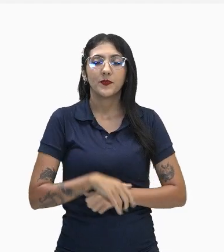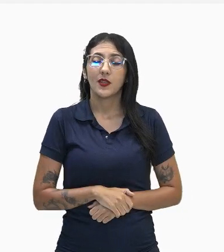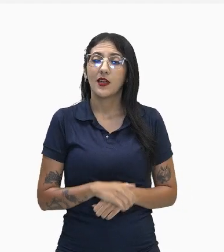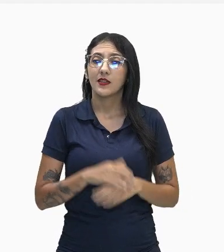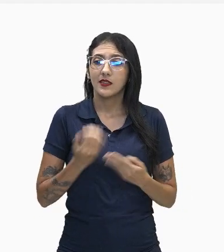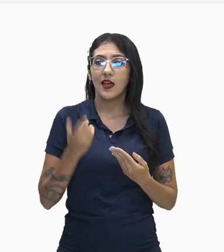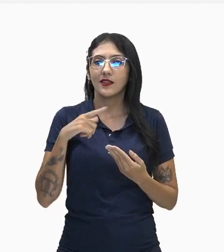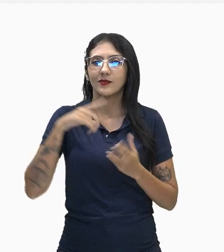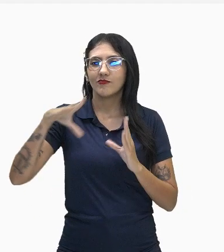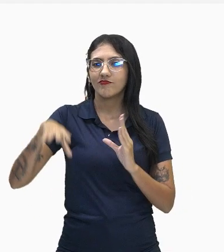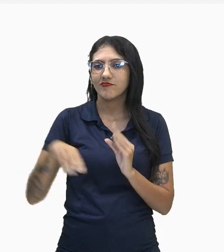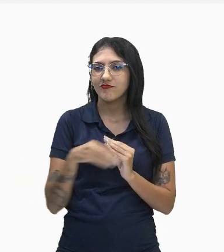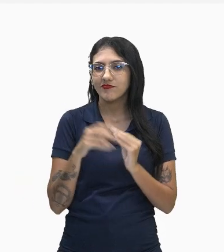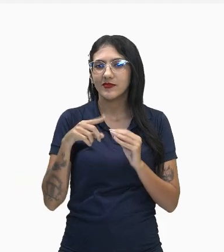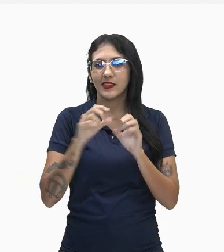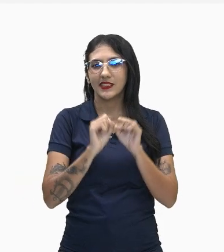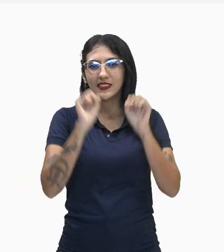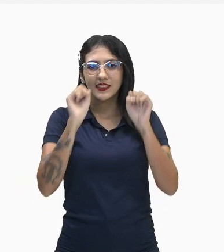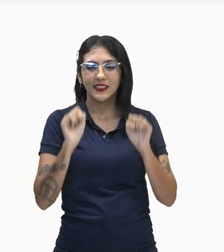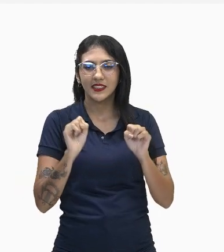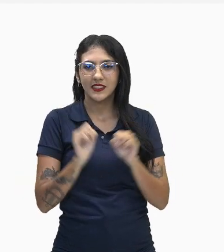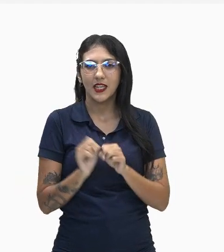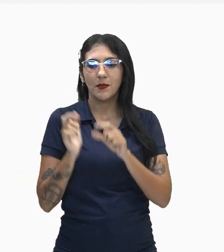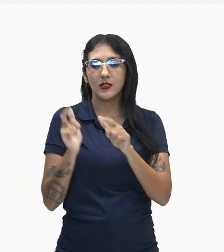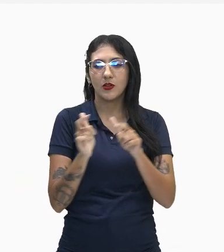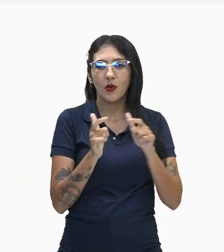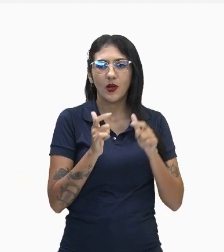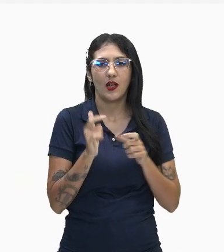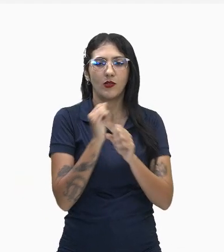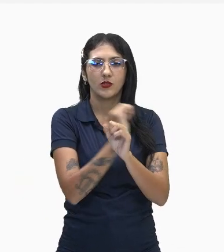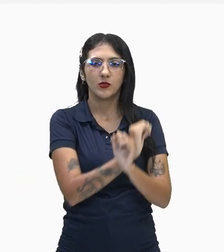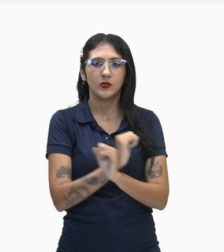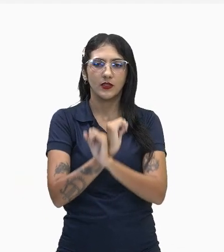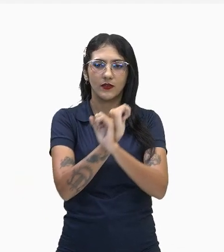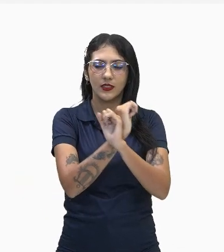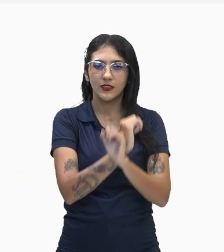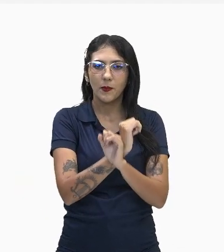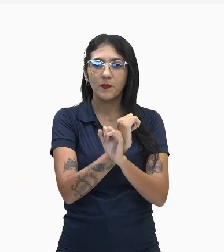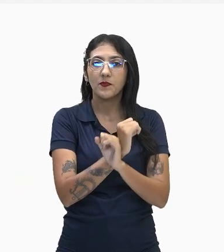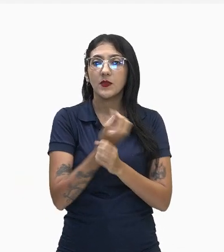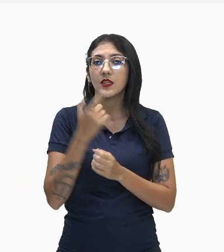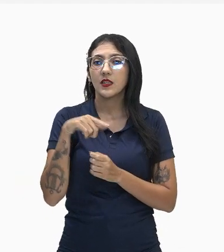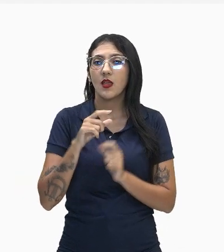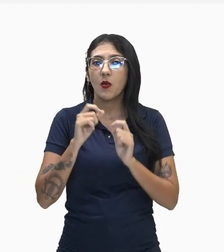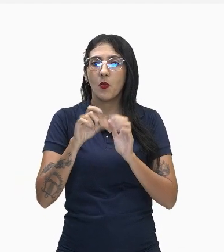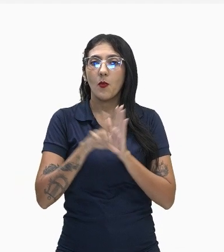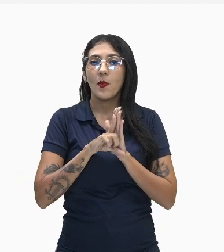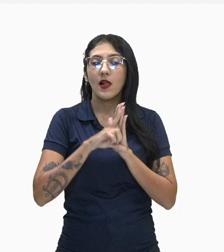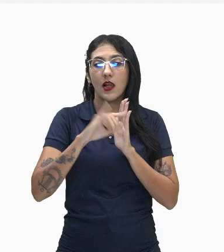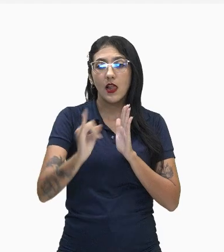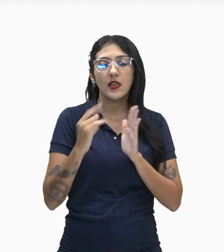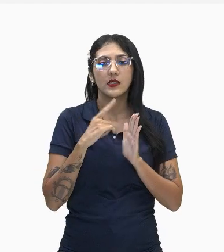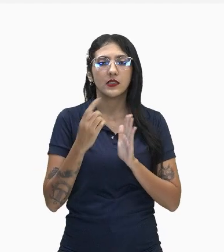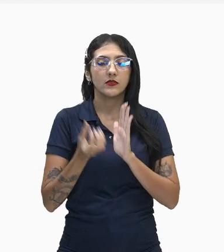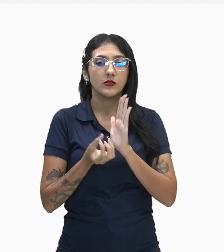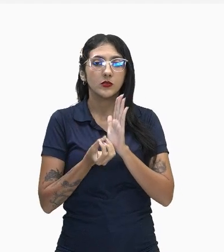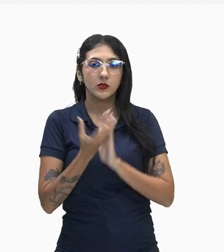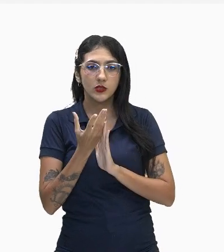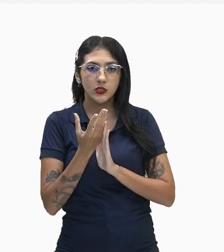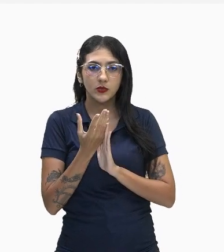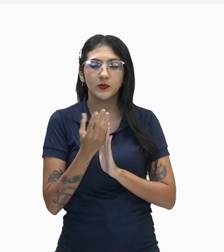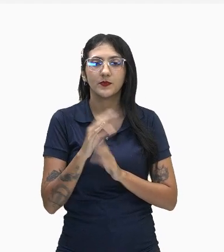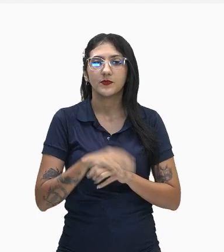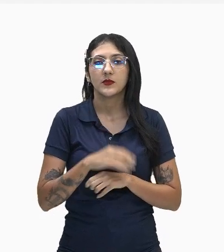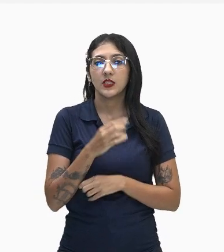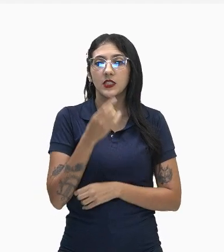o Sistema Nacional de Unidades de Conservação, que é uma lei que foi criada em 18